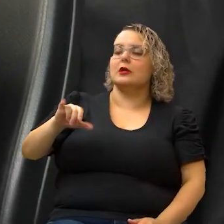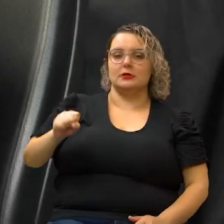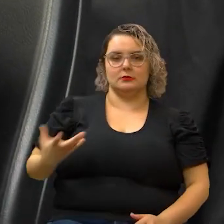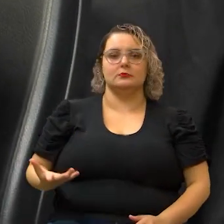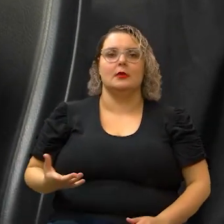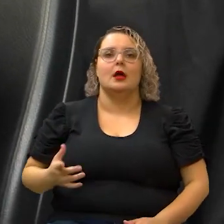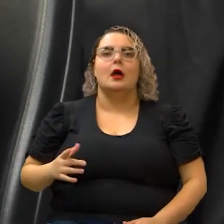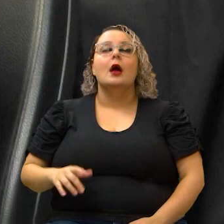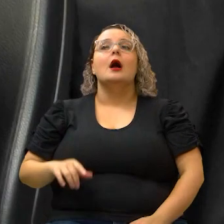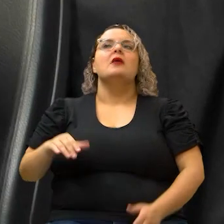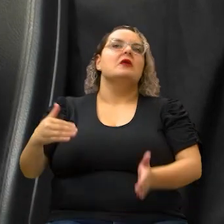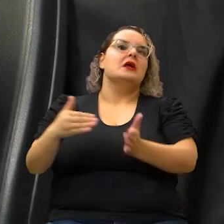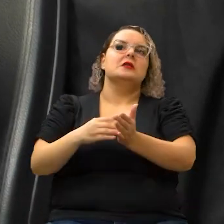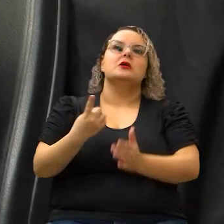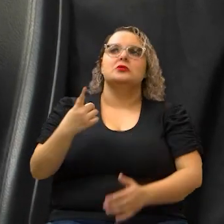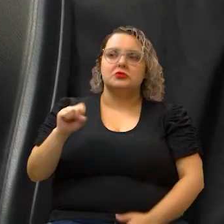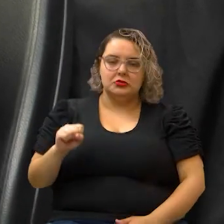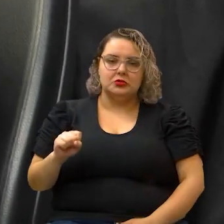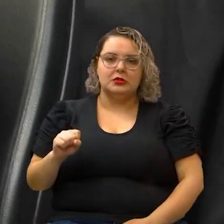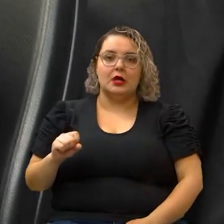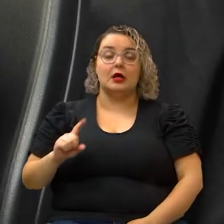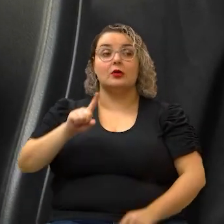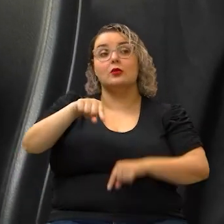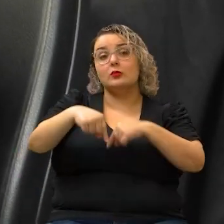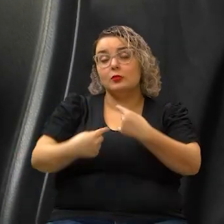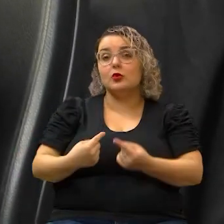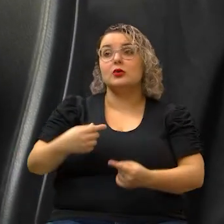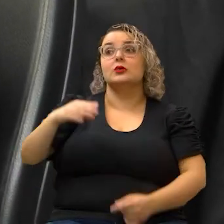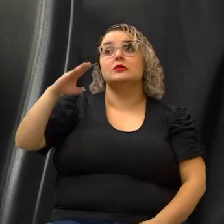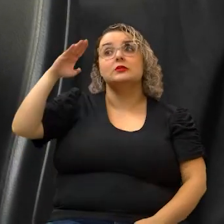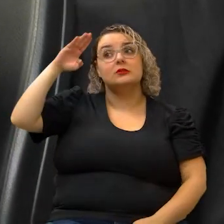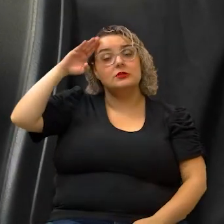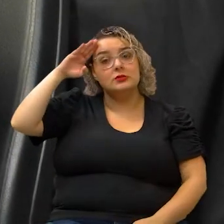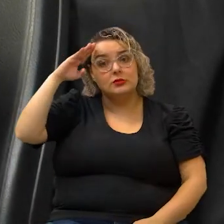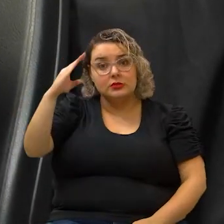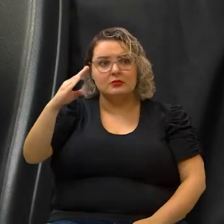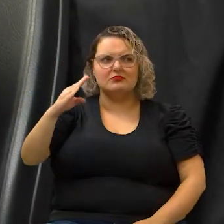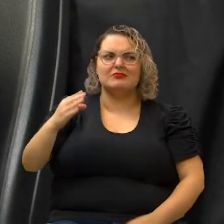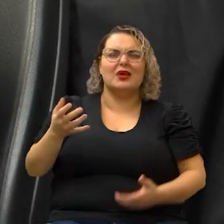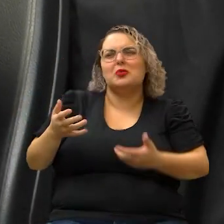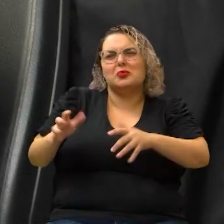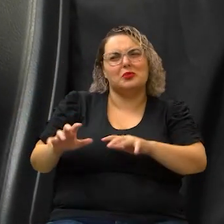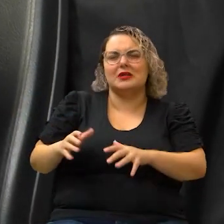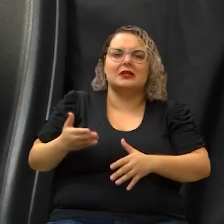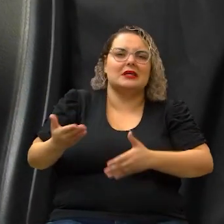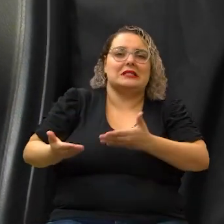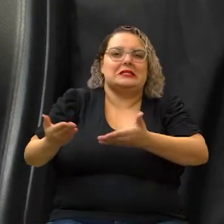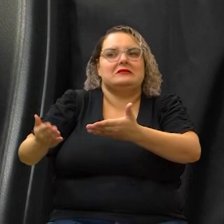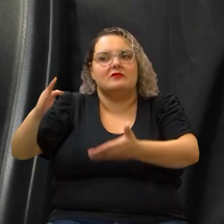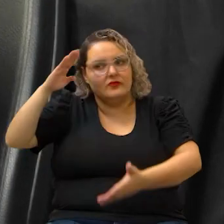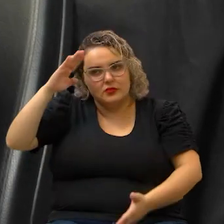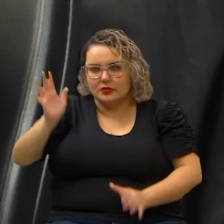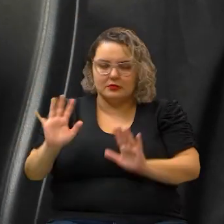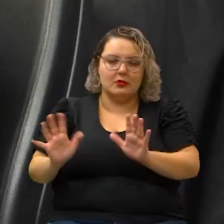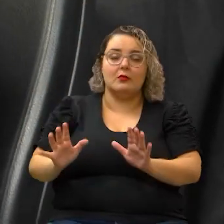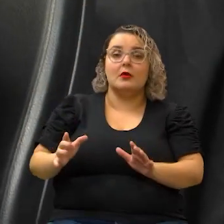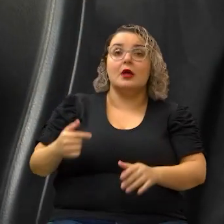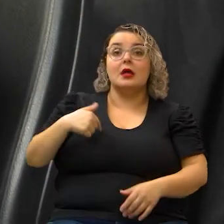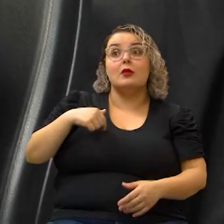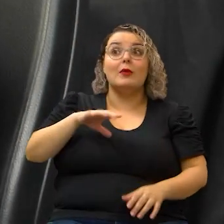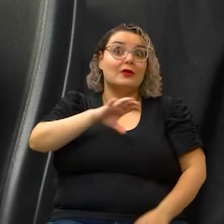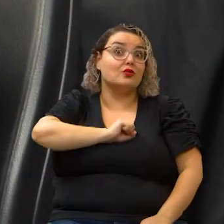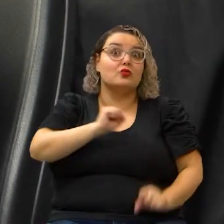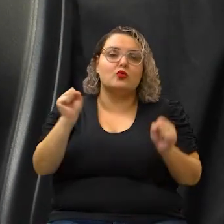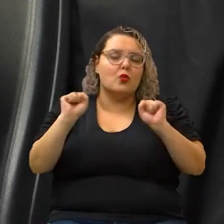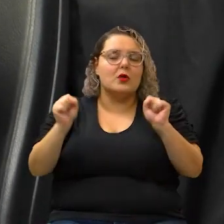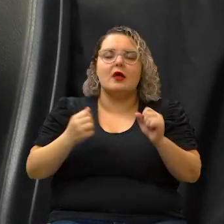fui para o Exército, na verdade, eu não queria servir. Eu sempre gostei de estudar, né? Eu estava fazendo, naquela época,